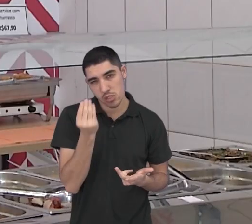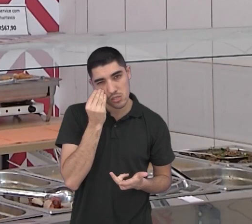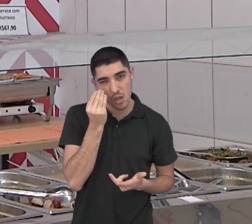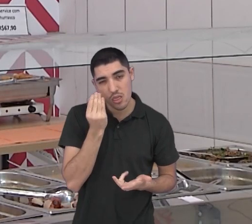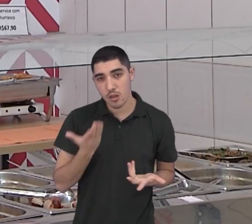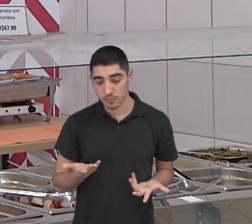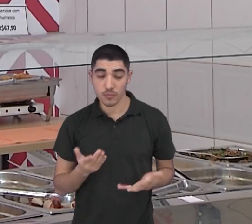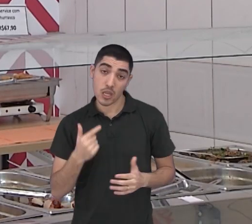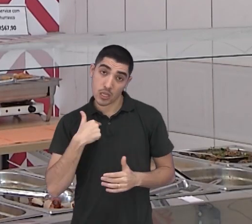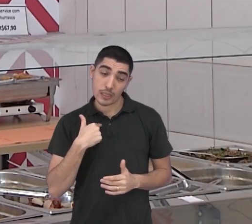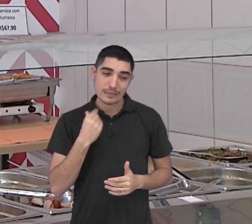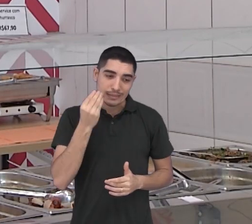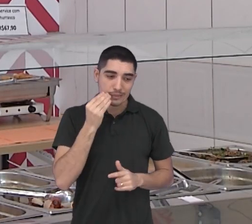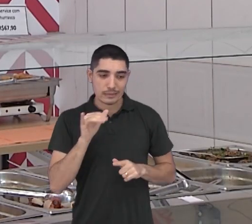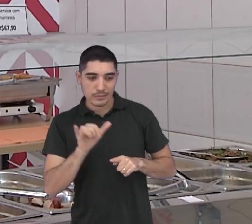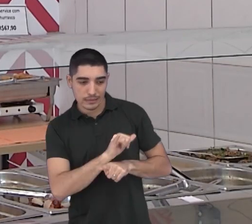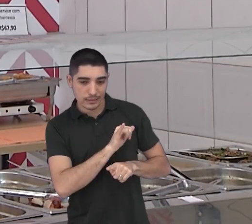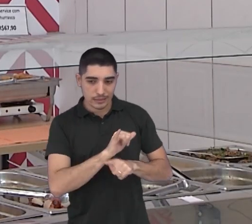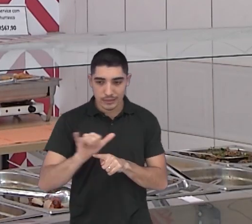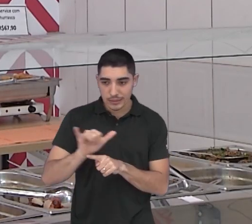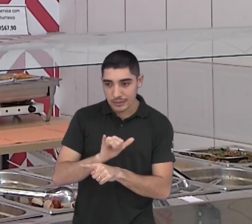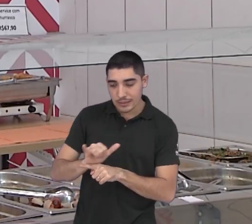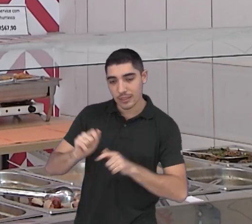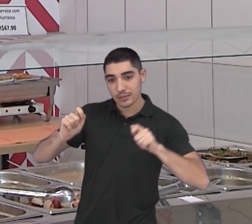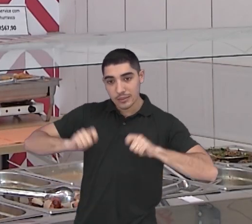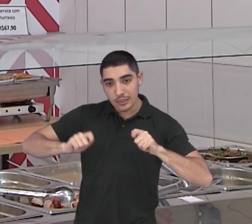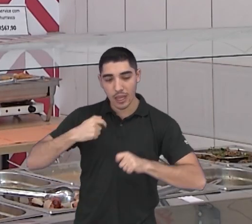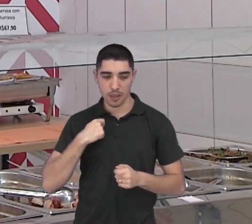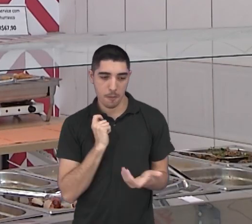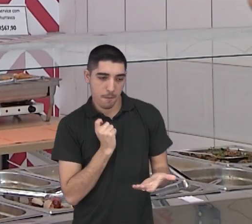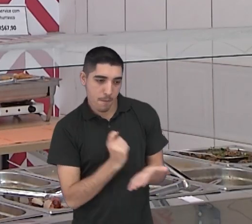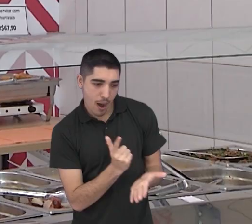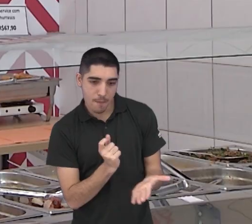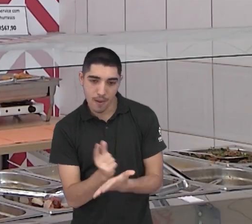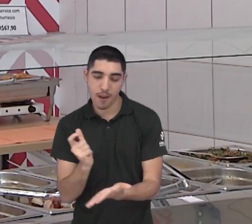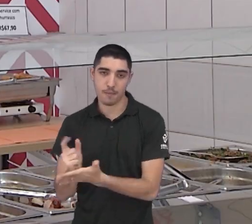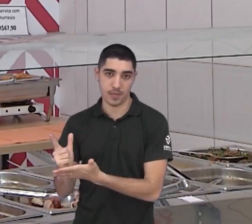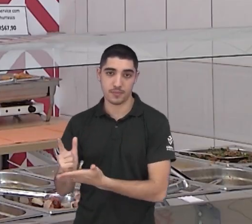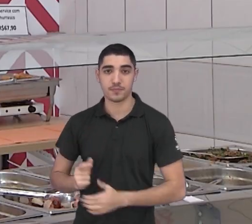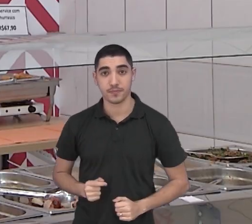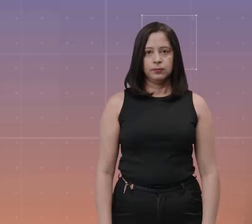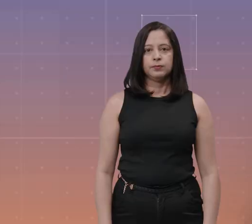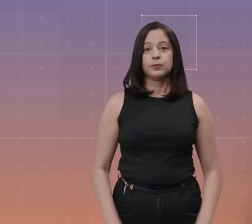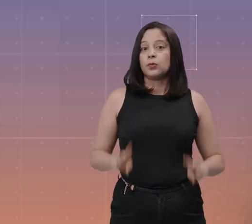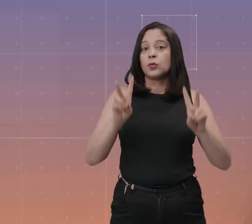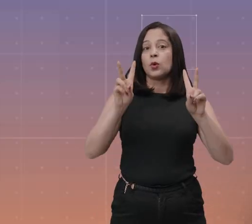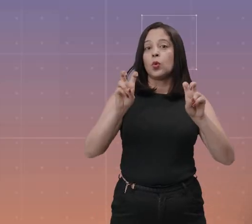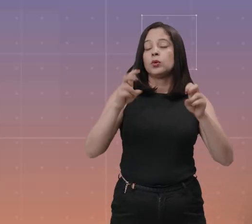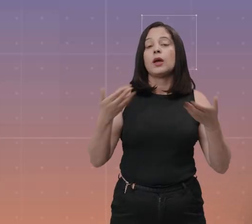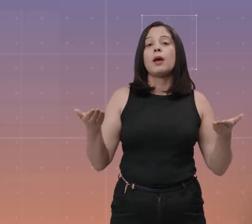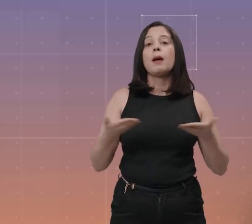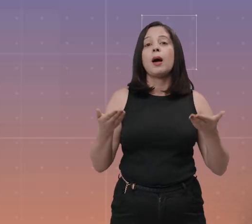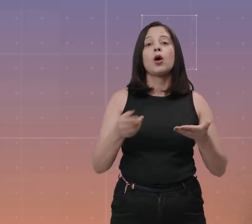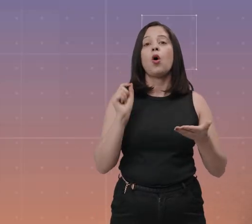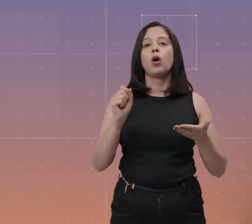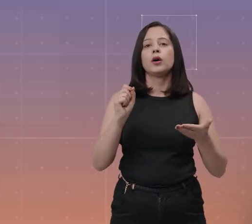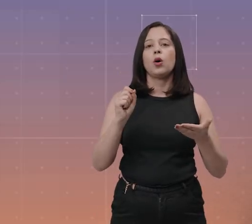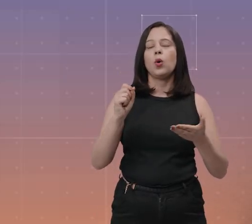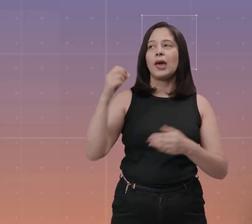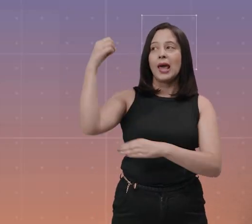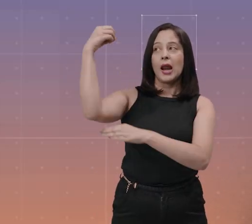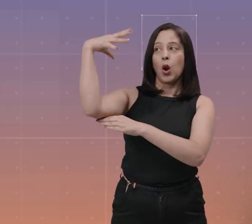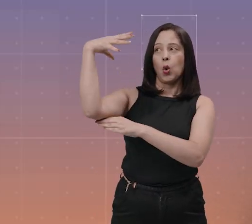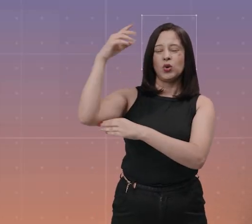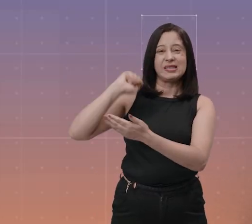sentido. A gente vai trazendo aí o que é possível, tá sendo feito dentro do orçamento. Nosso assunto agora é o